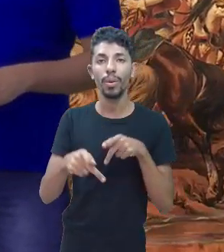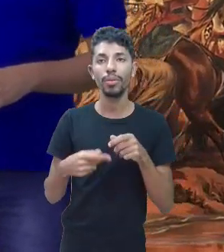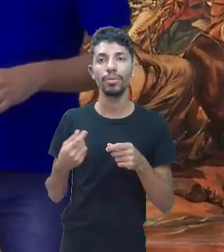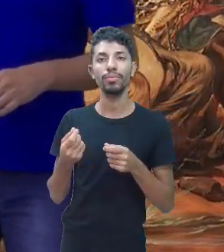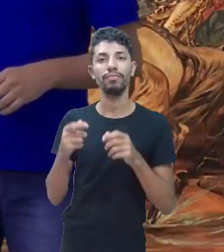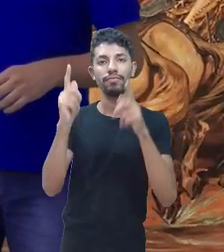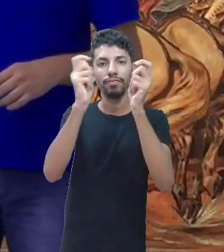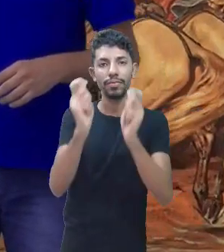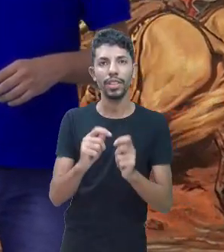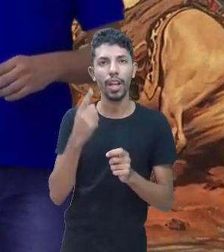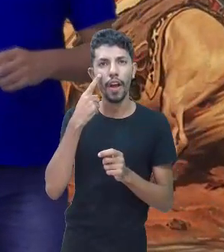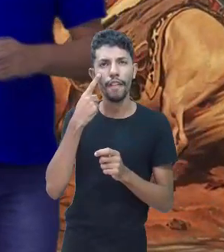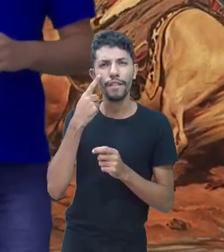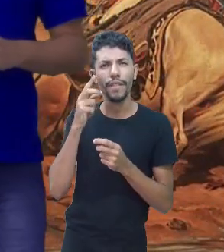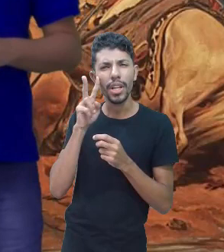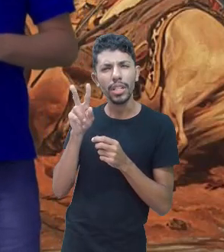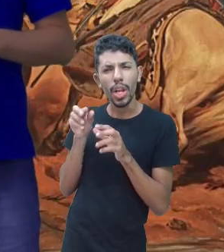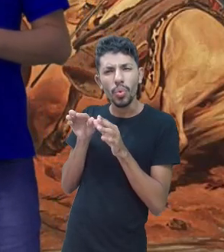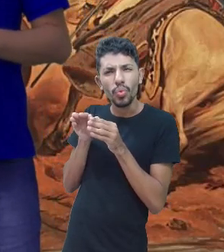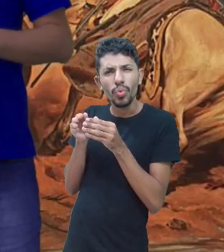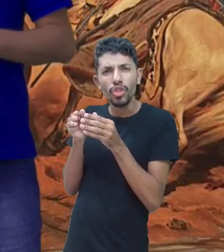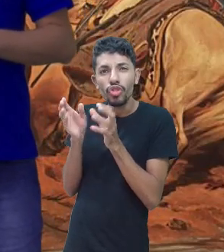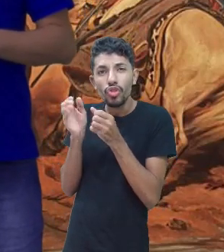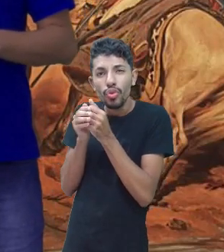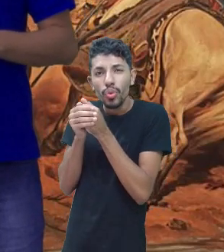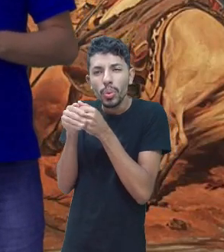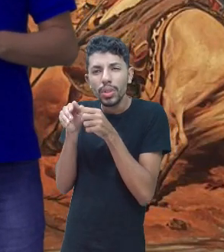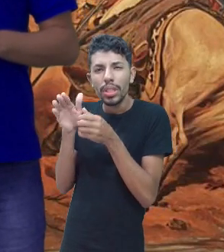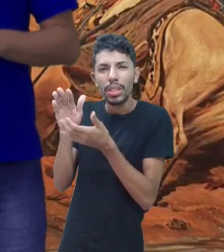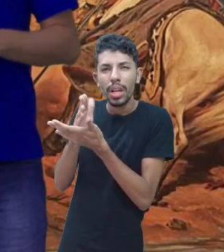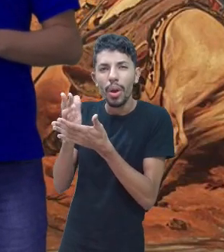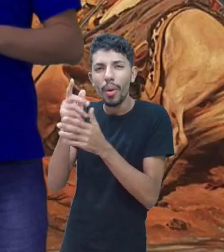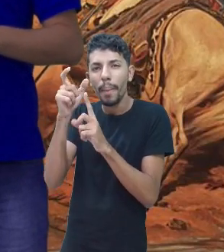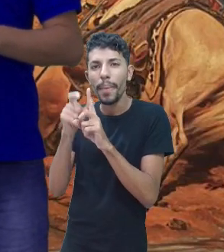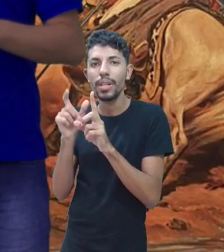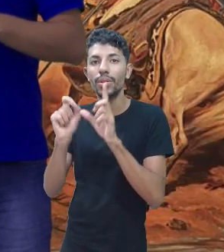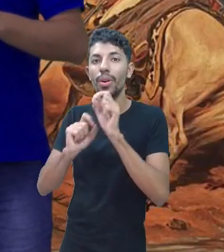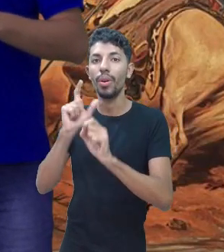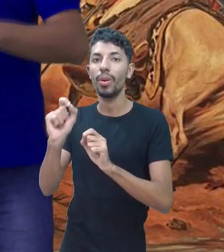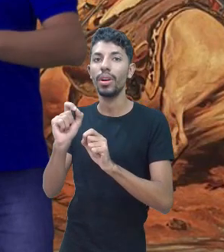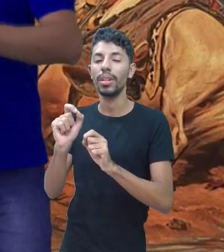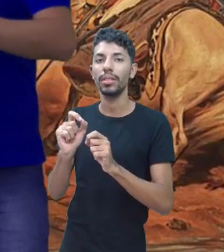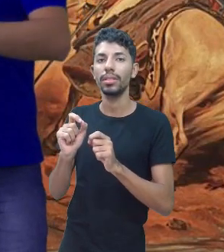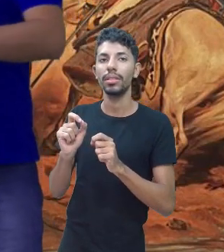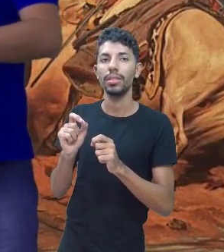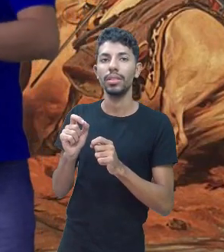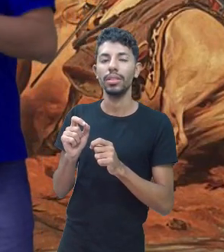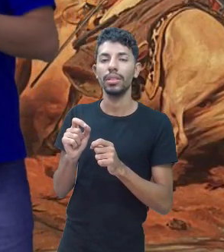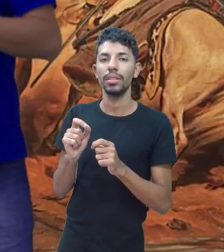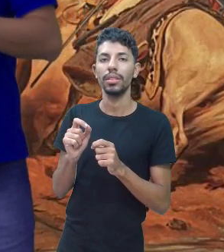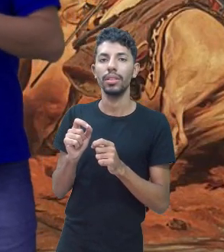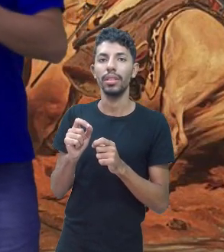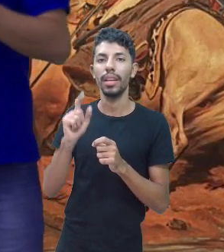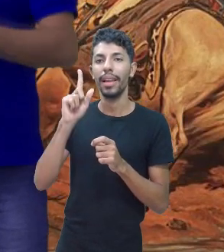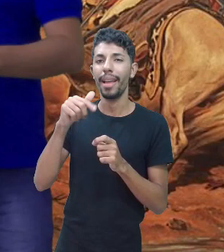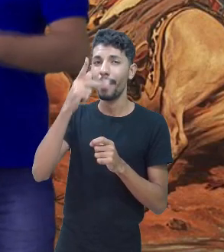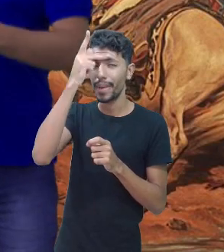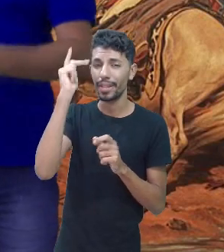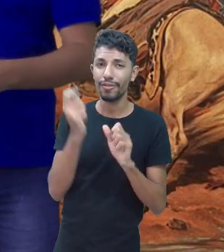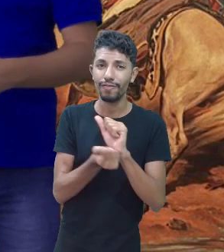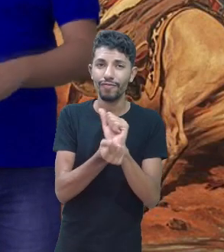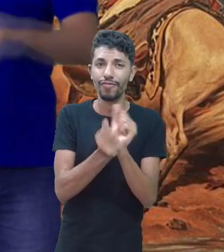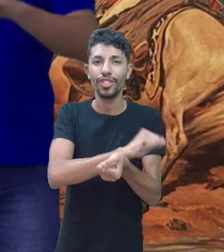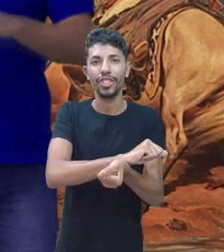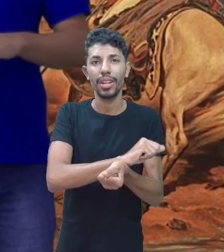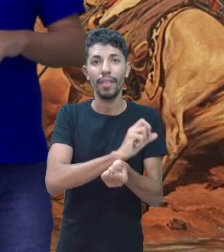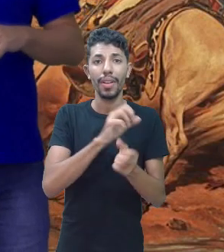Veja, lá no cantinho nós temos, né, alguns sujeitos que estão, né, provavelmente são sujeitos escravizados, livres